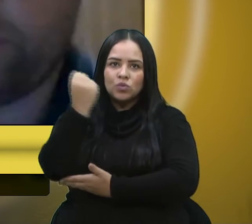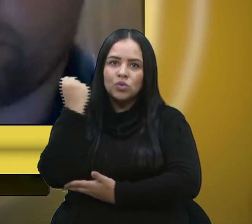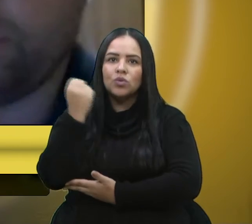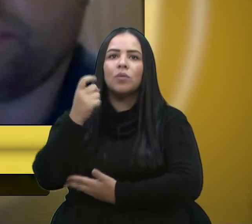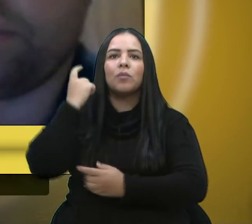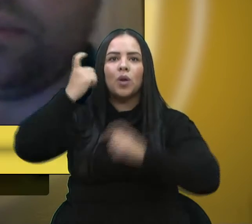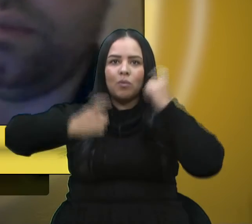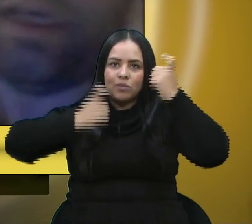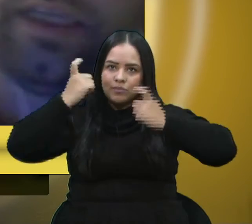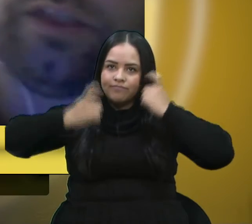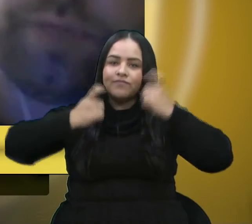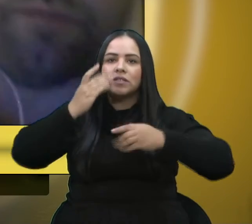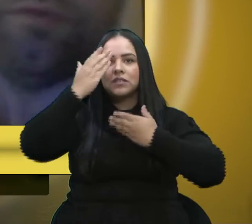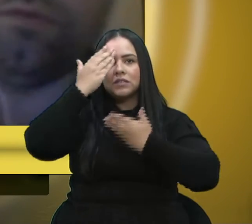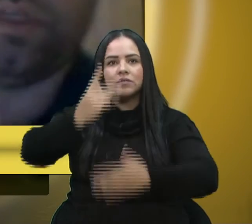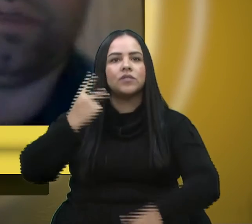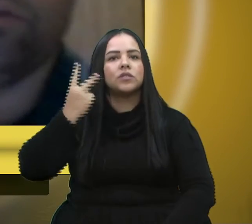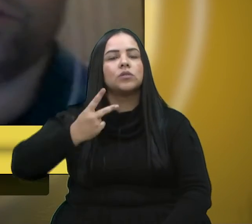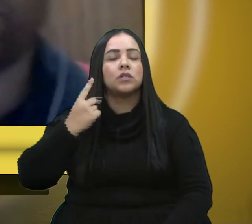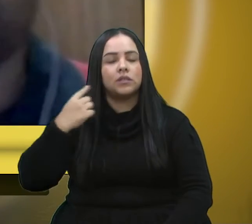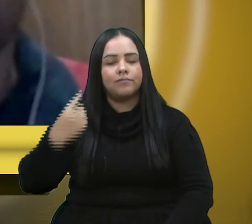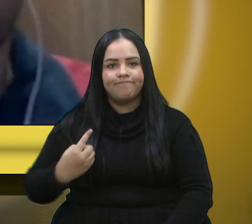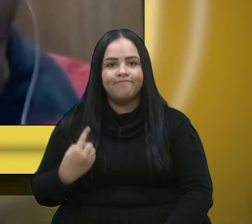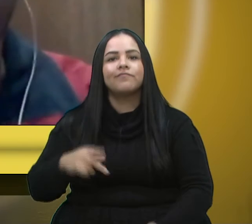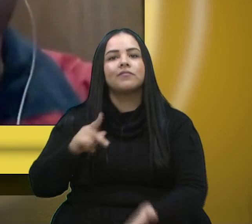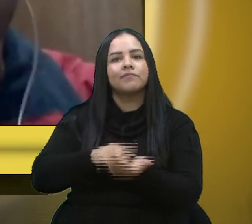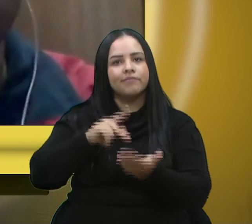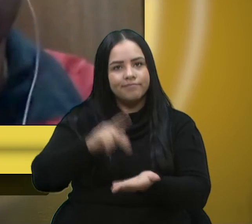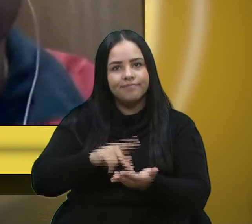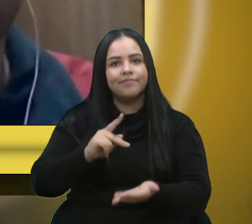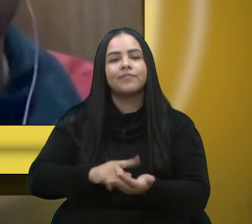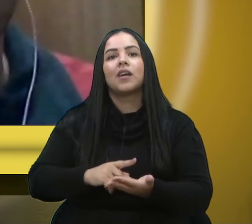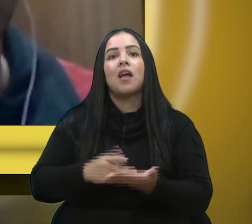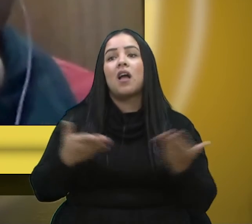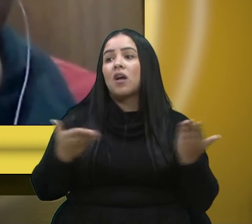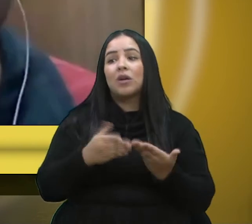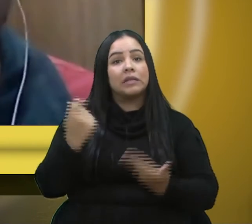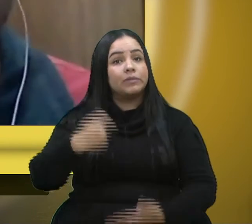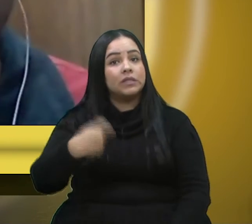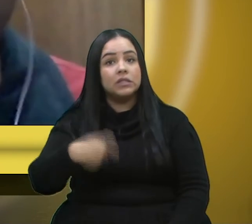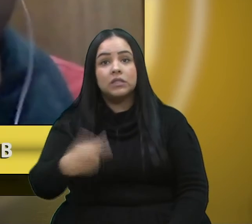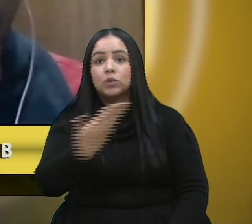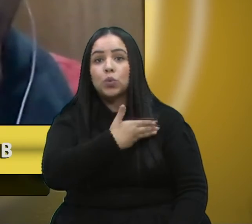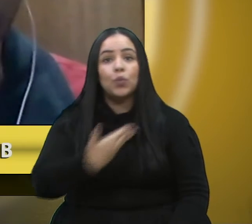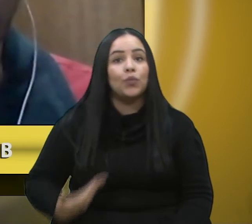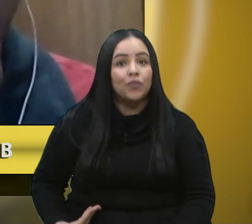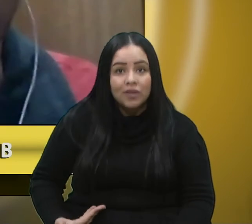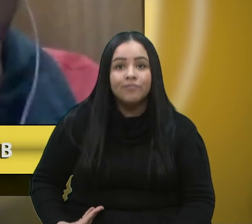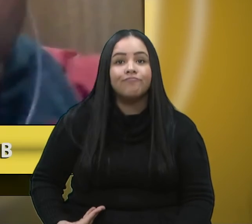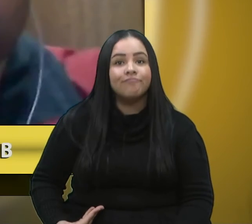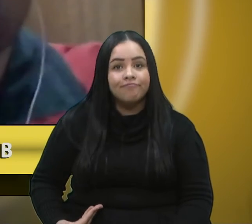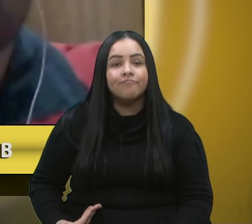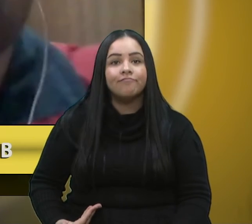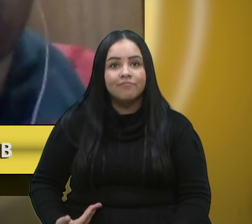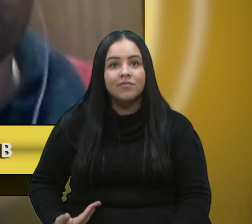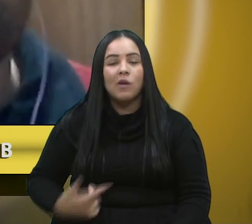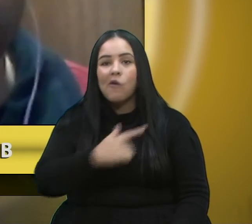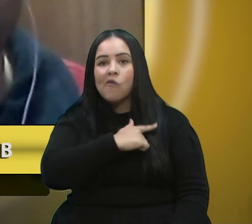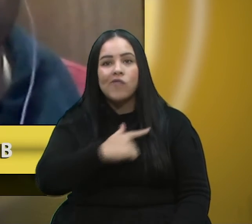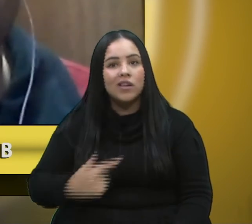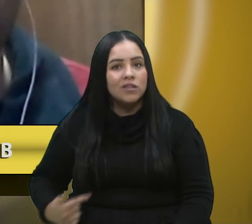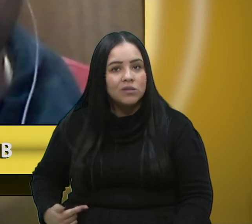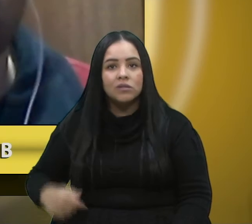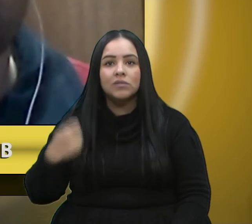vereadora Denise. E é isso mesmo, né? Hoje está na mão do governador. Não tem mais. Agora, tudo que precisava ser